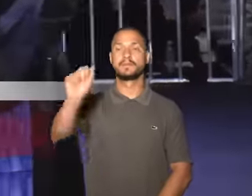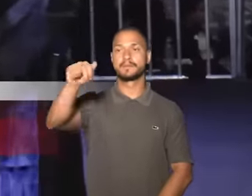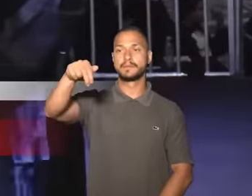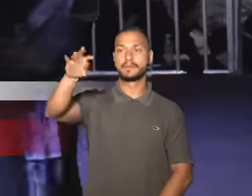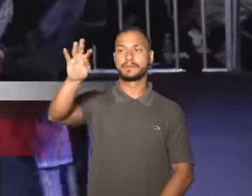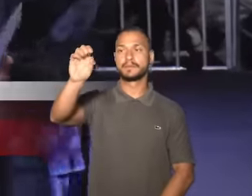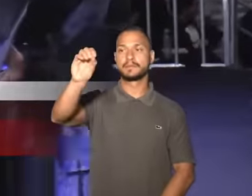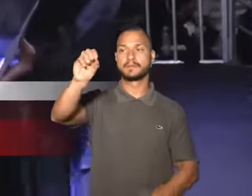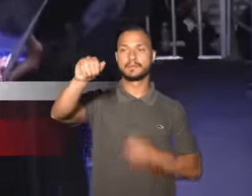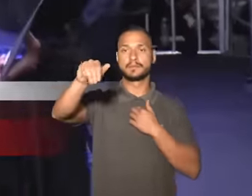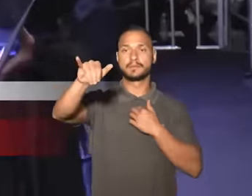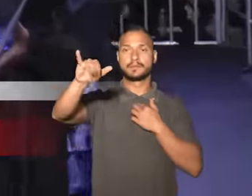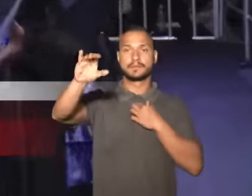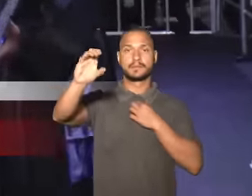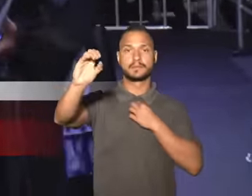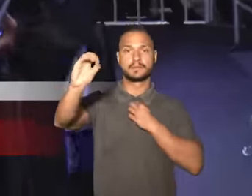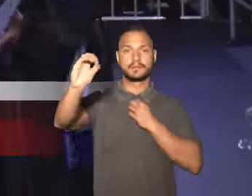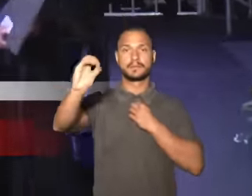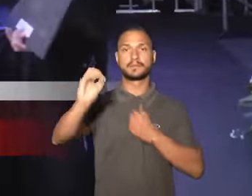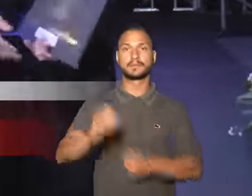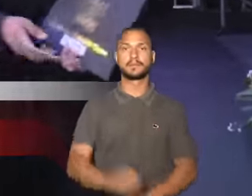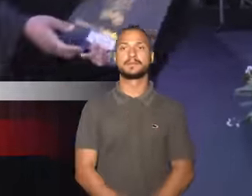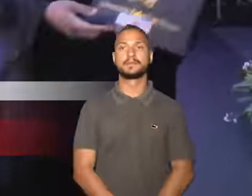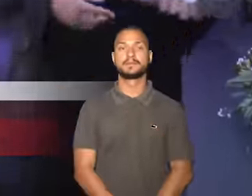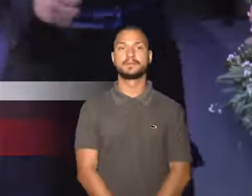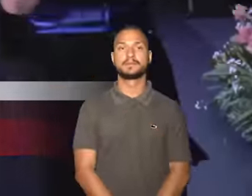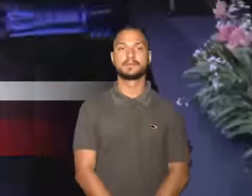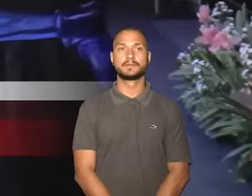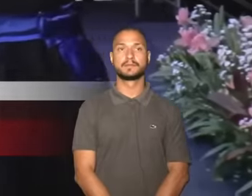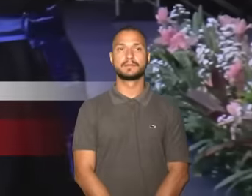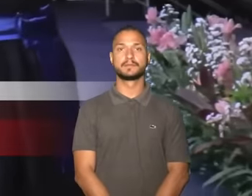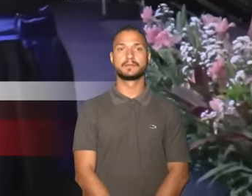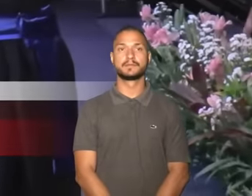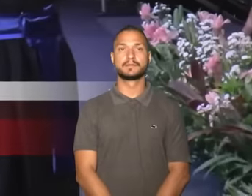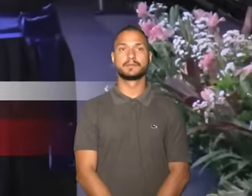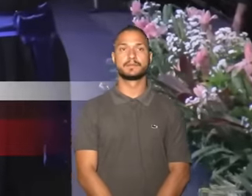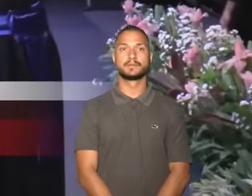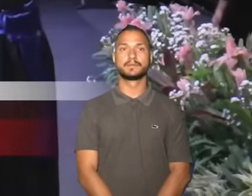Antônio Andrade Leão de Oliveira.